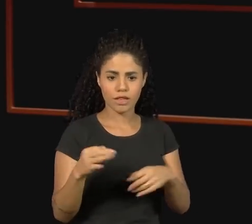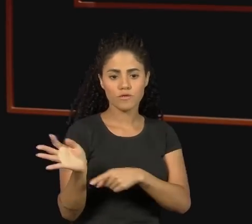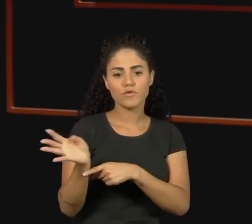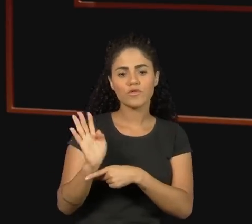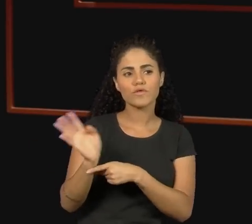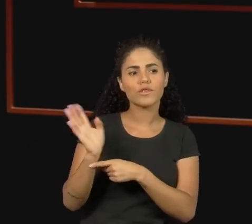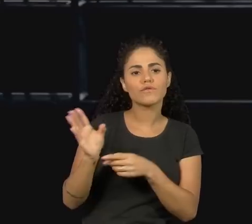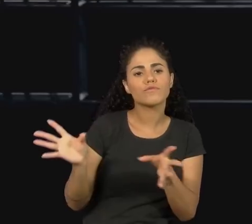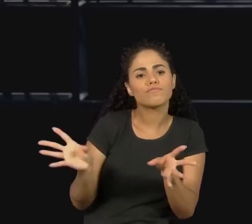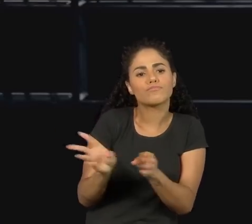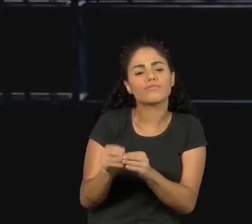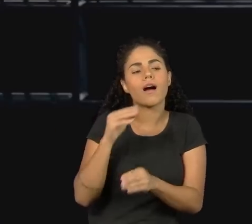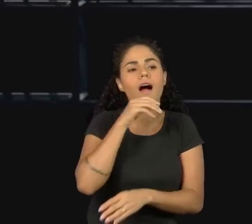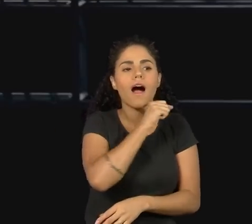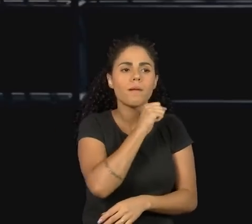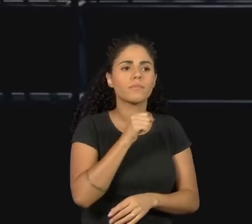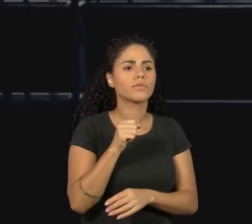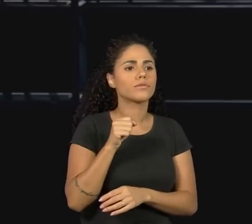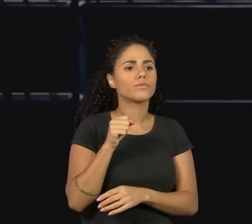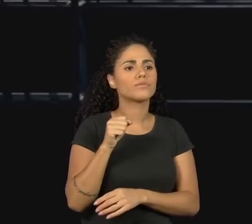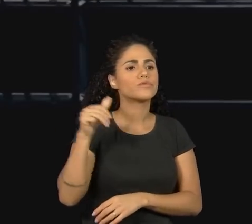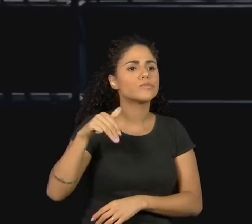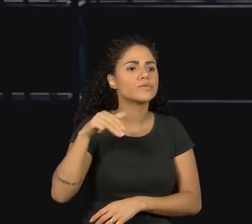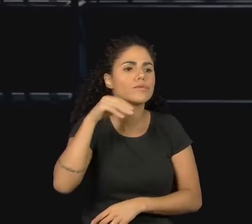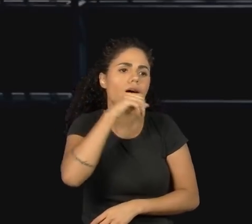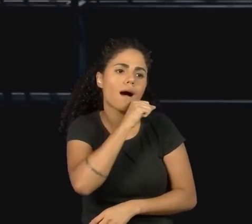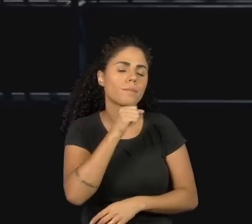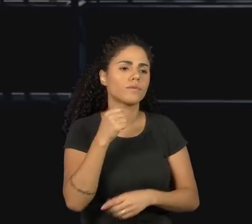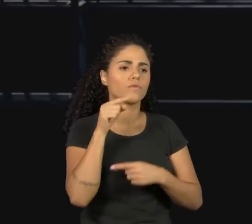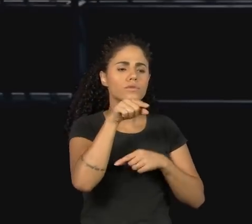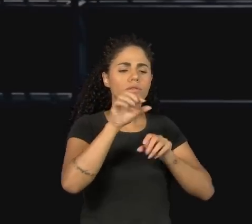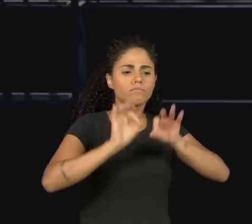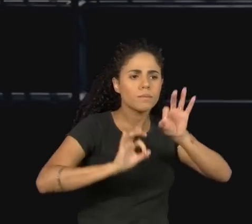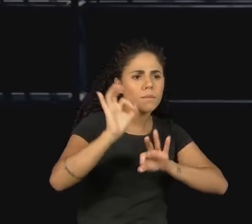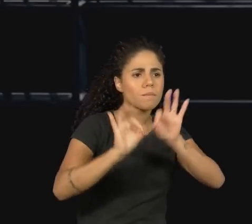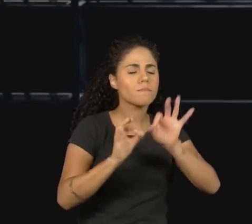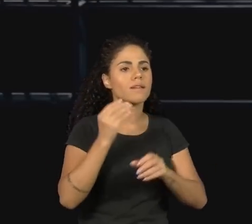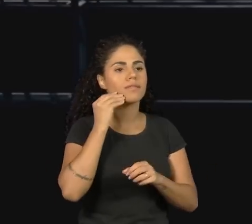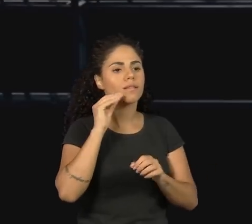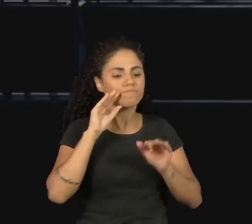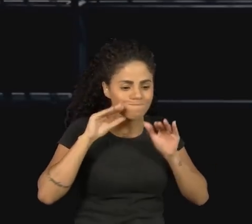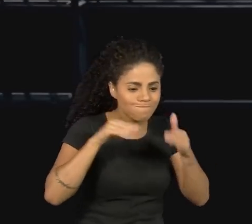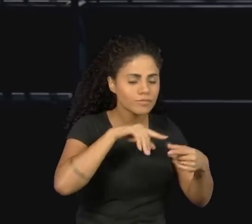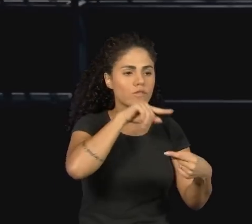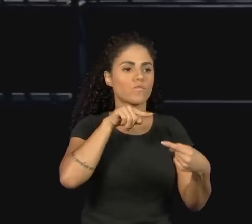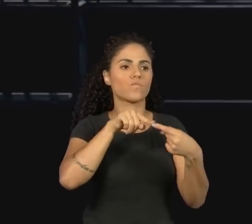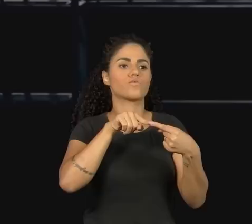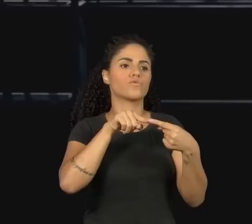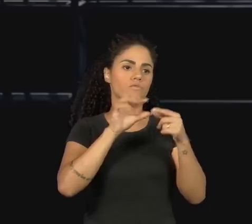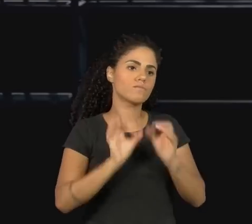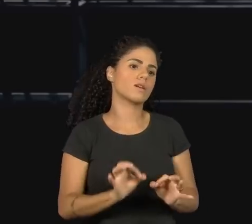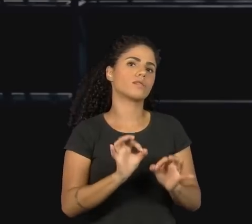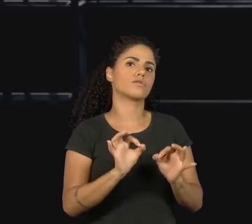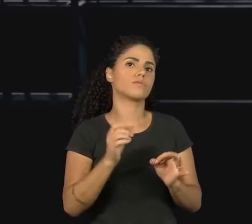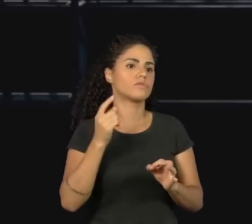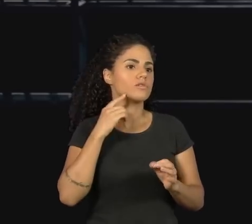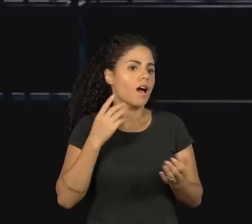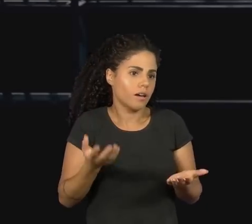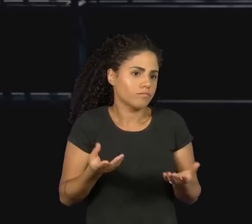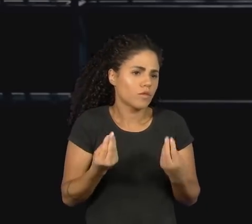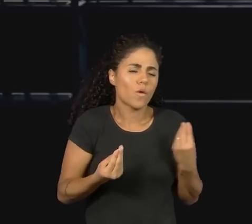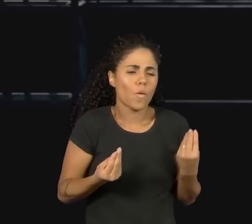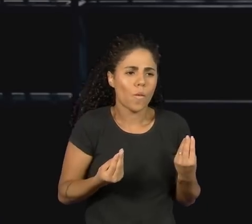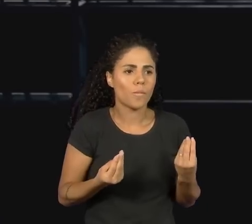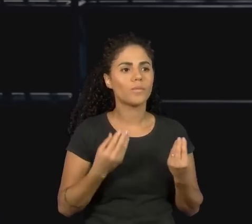desses vídeos tem aí poucos minutos de duração, ou seja, você teve que ir à essência, né, das obras dele, a quintessência,